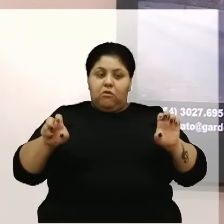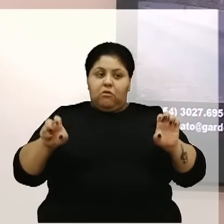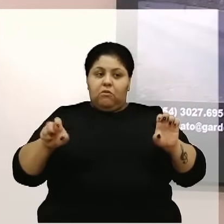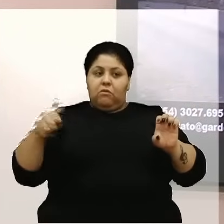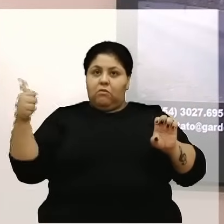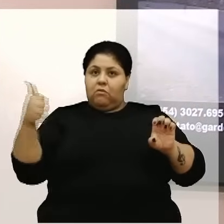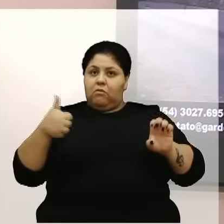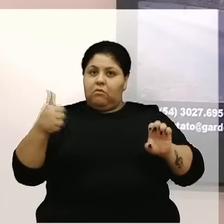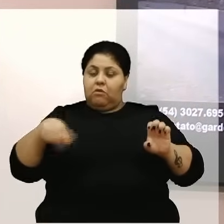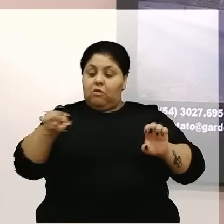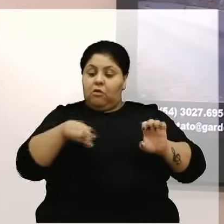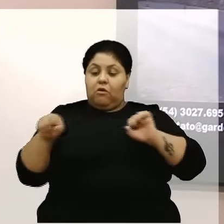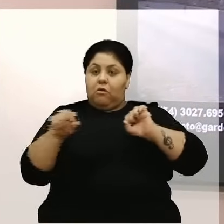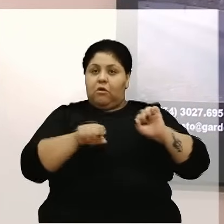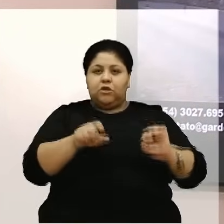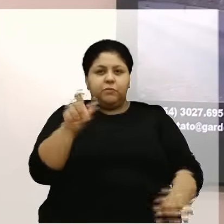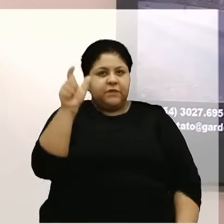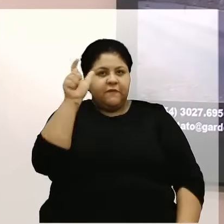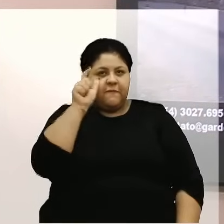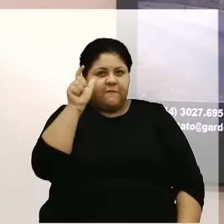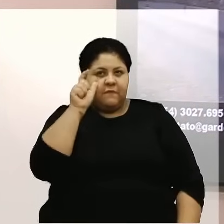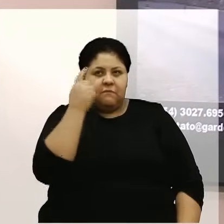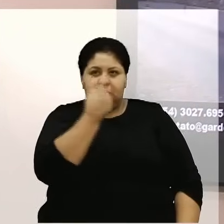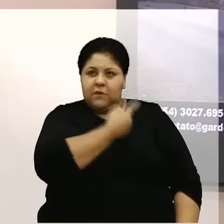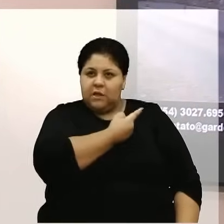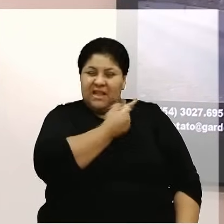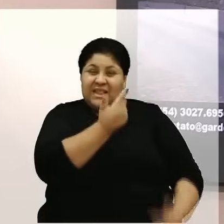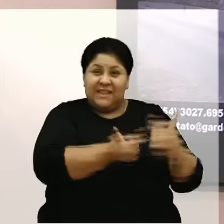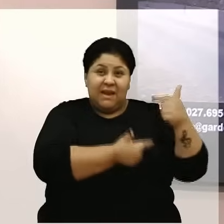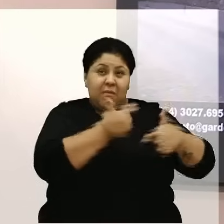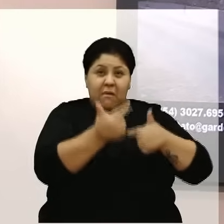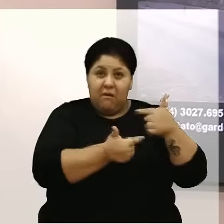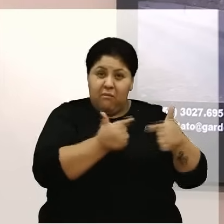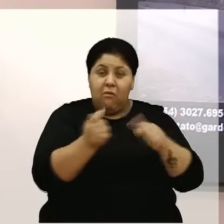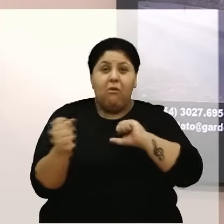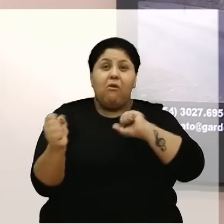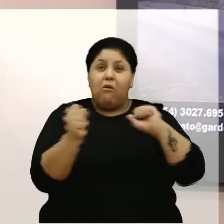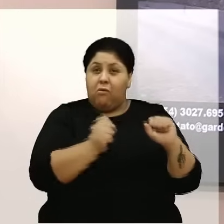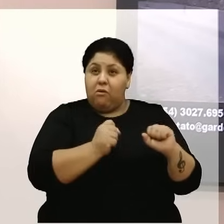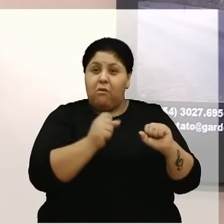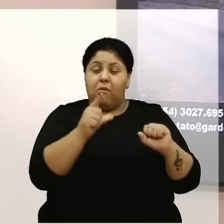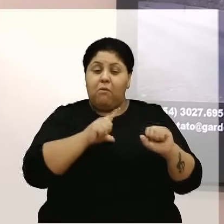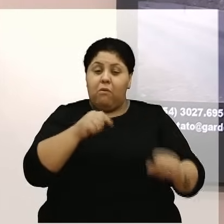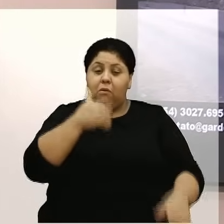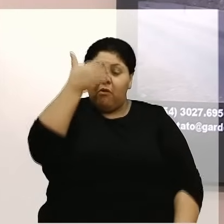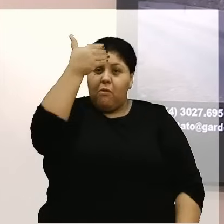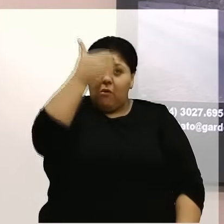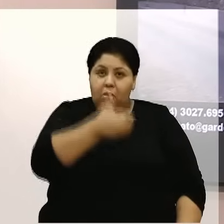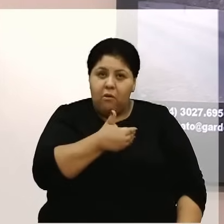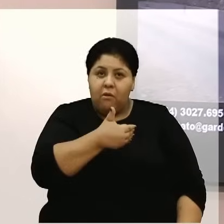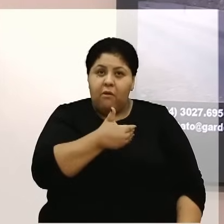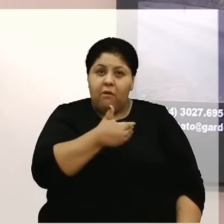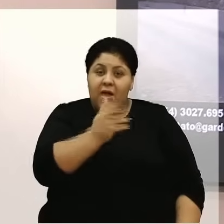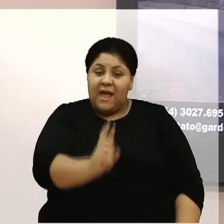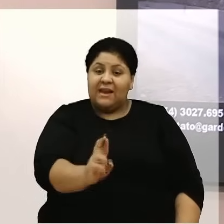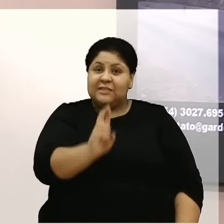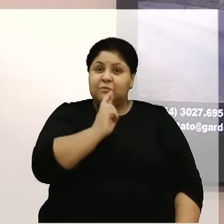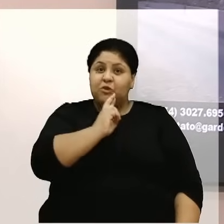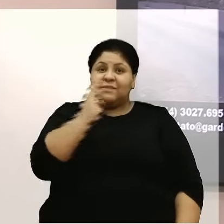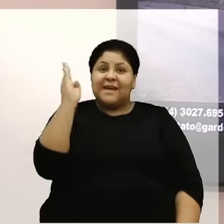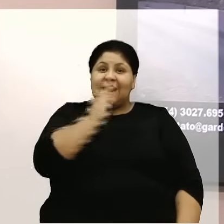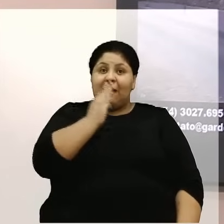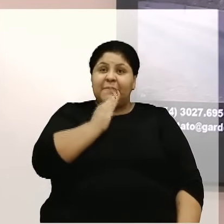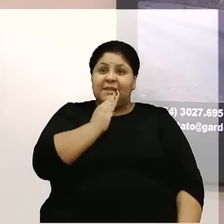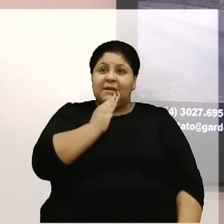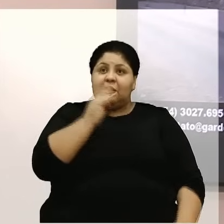momento, para a gente poder enxergar, para a gente poder trabalhar e poder ter frente ágil de resposta para a população. É